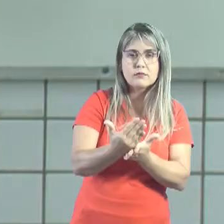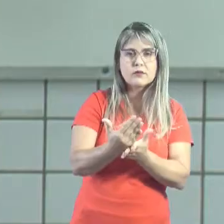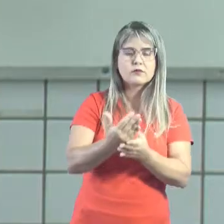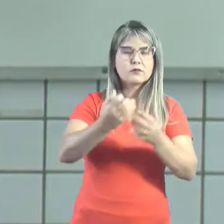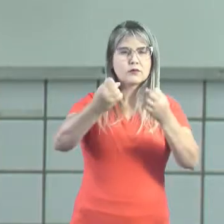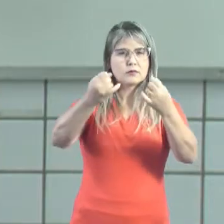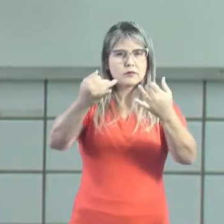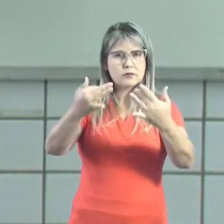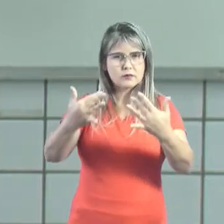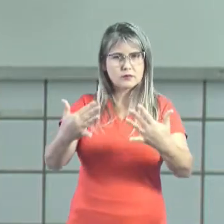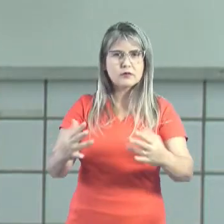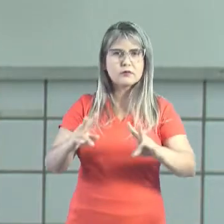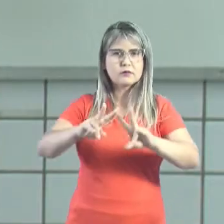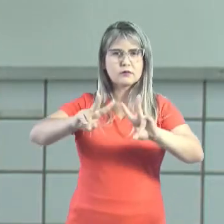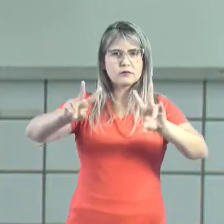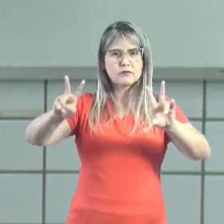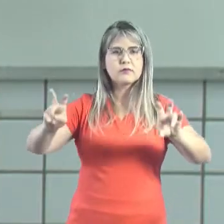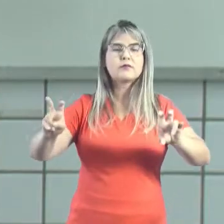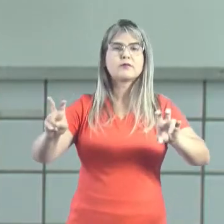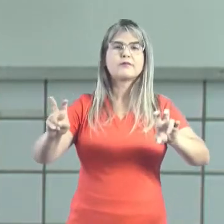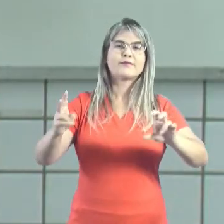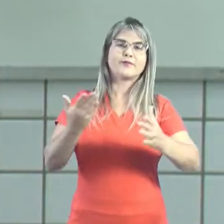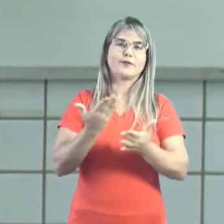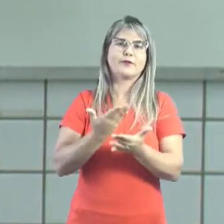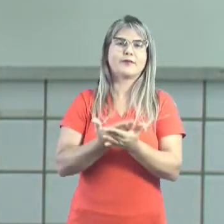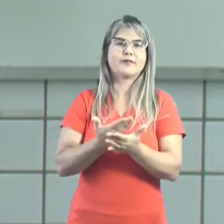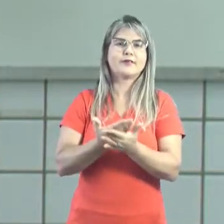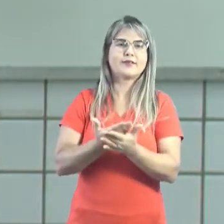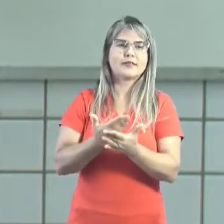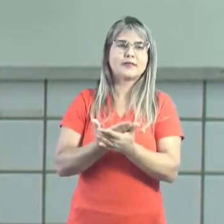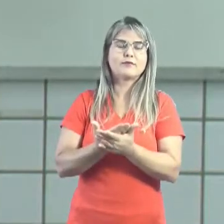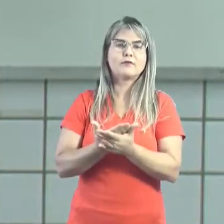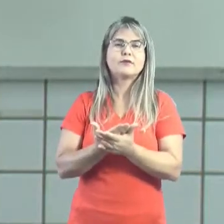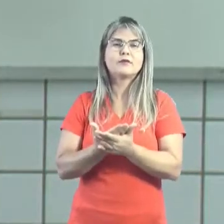desse conteúdo, nós vimos algumas indagações, né?